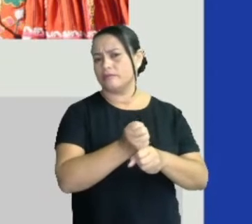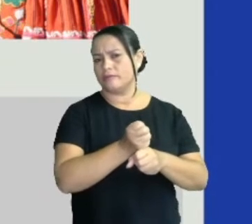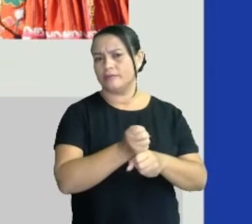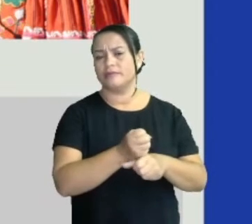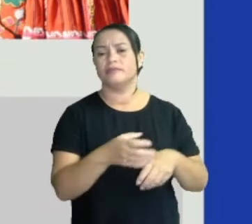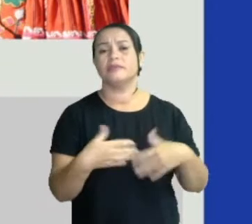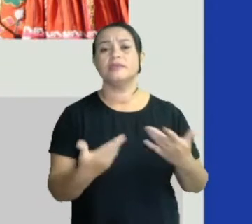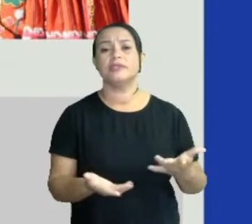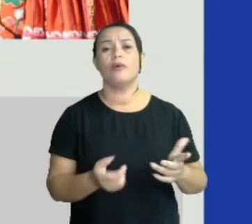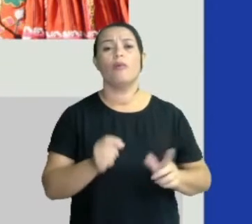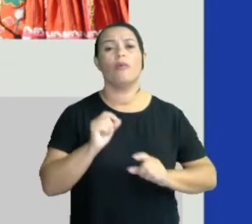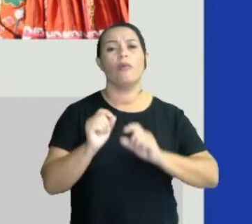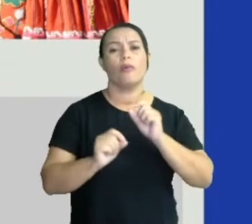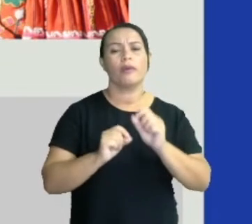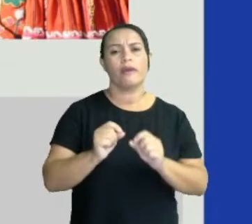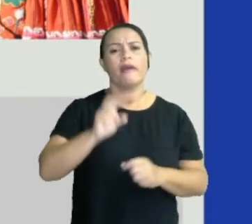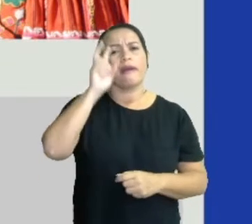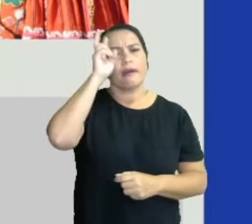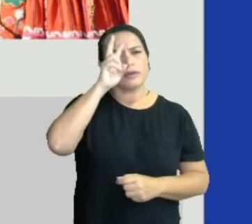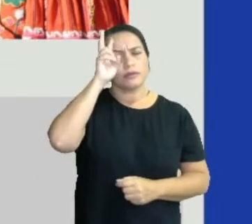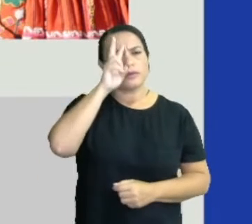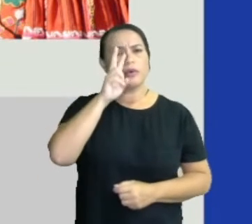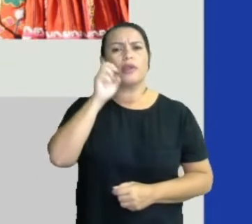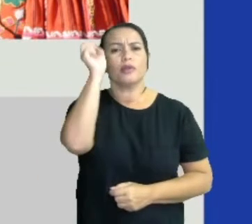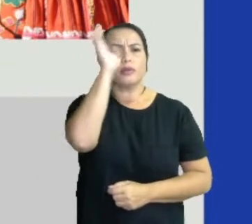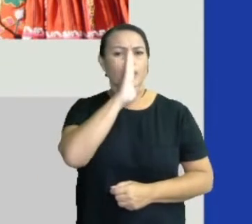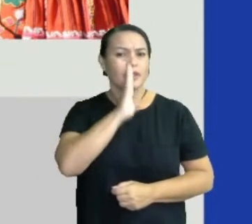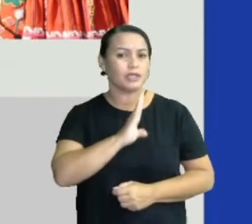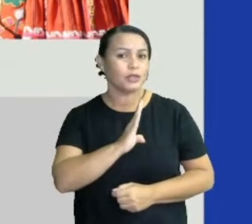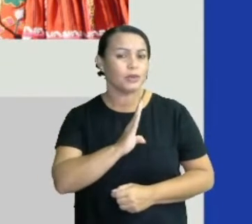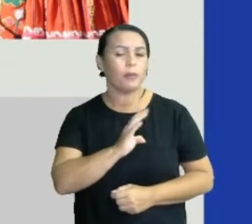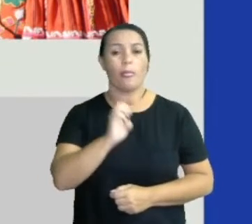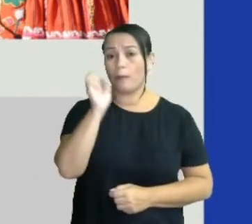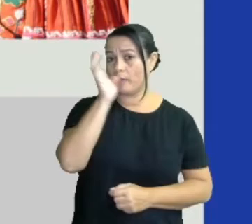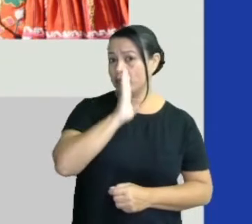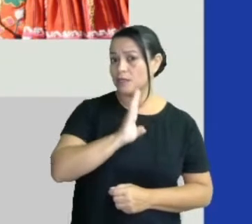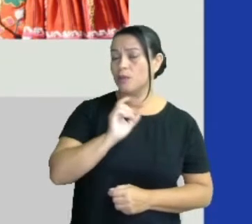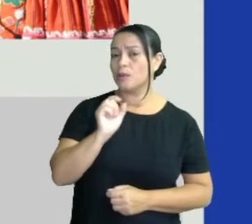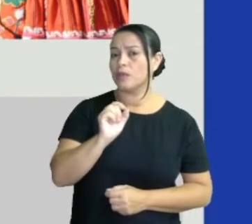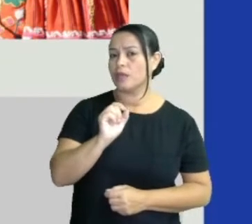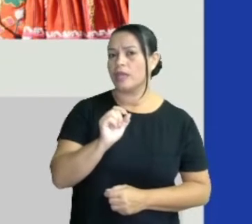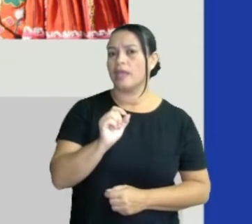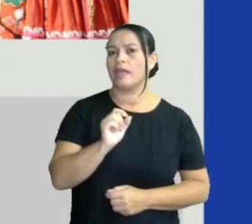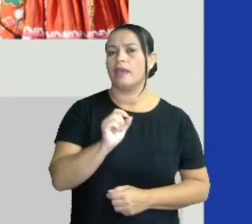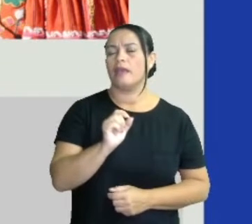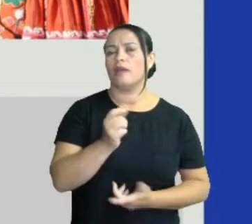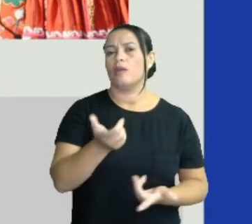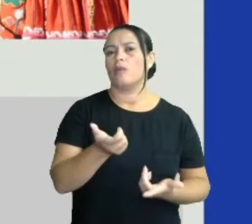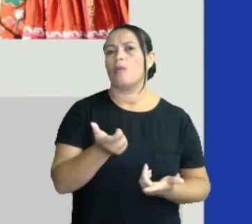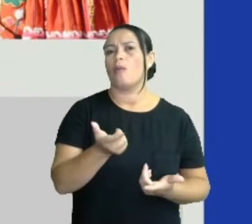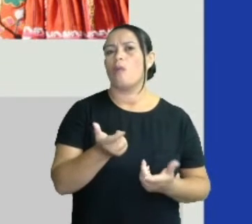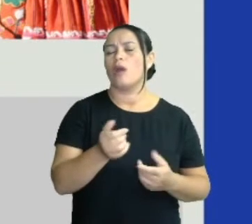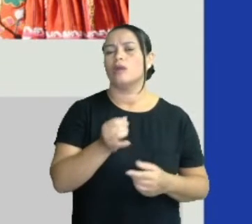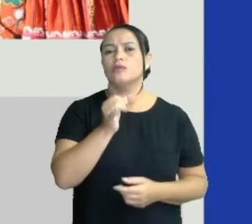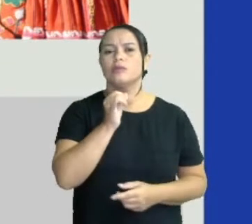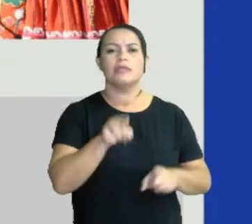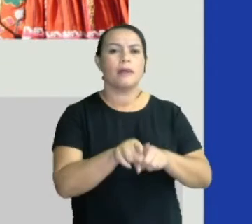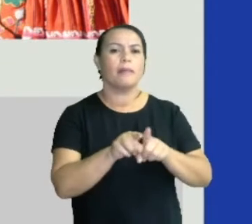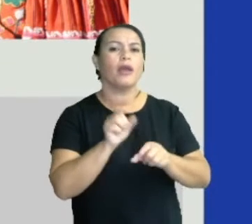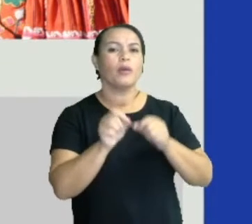tempo. Então, a história do Brasil enquanto colônia,